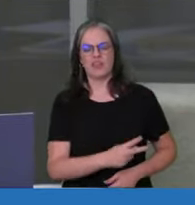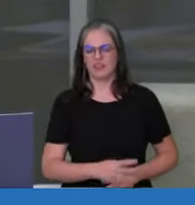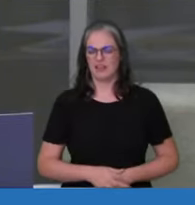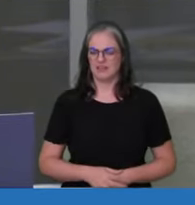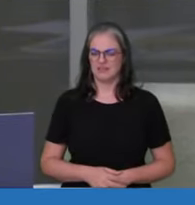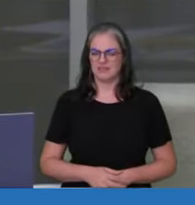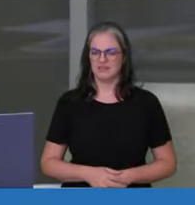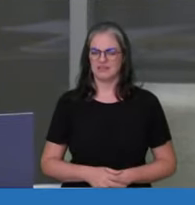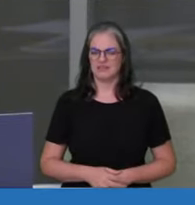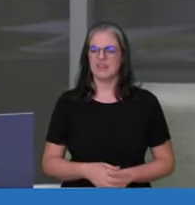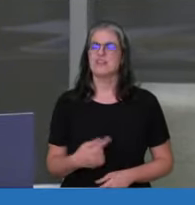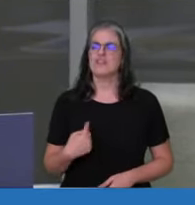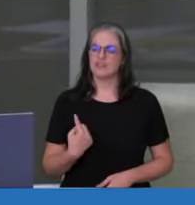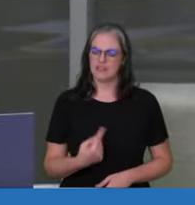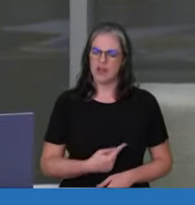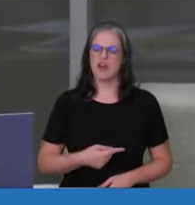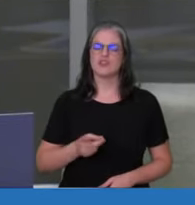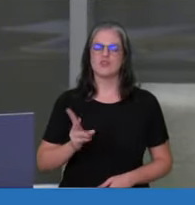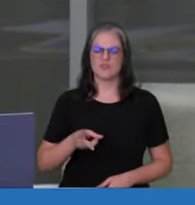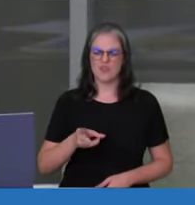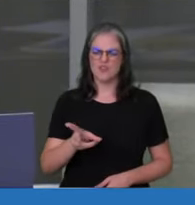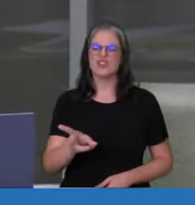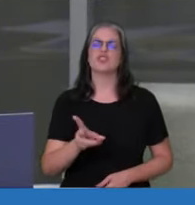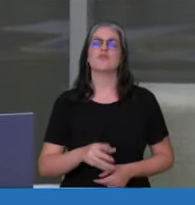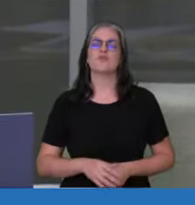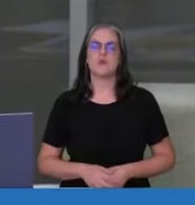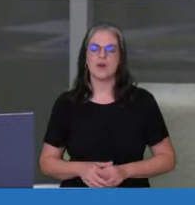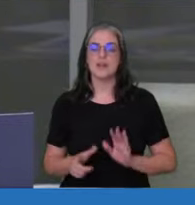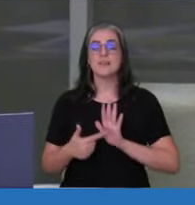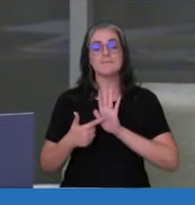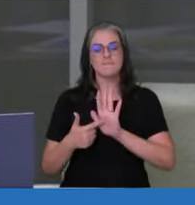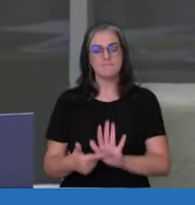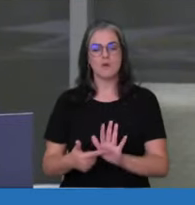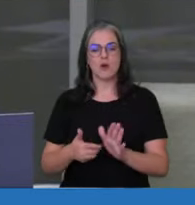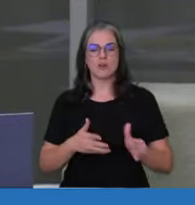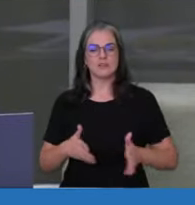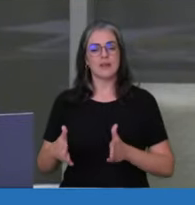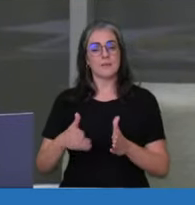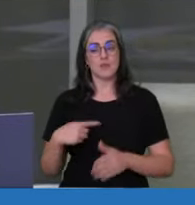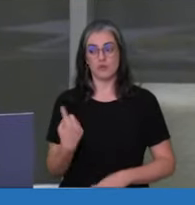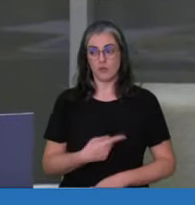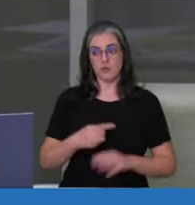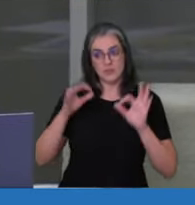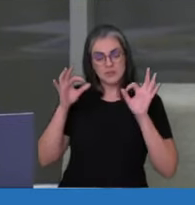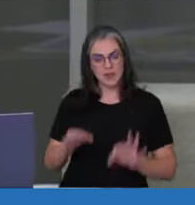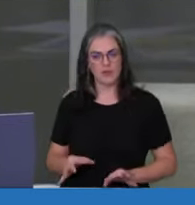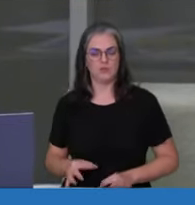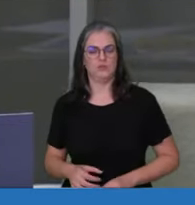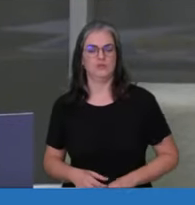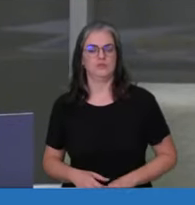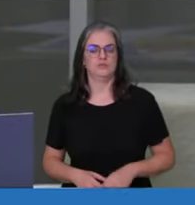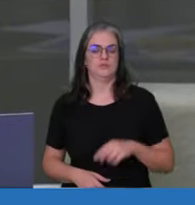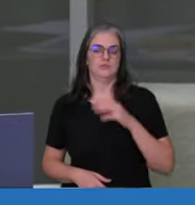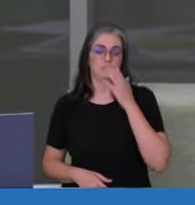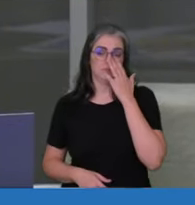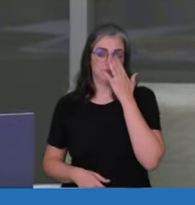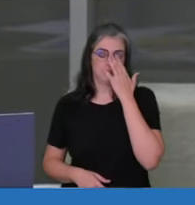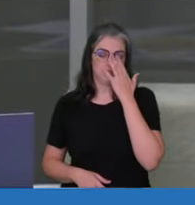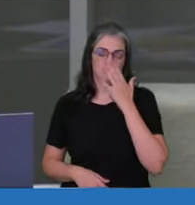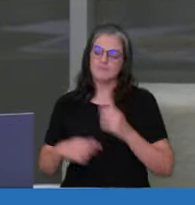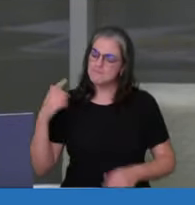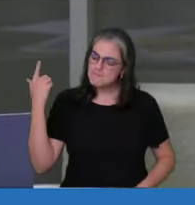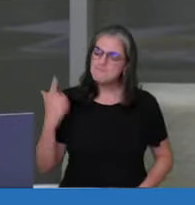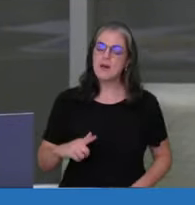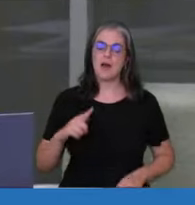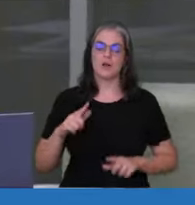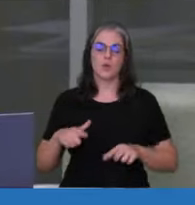de incomodar e de mostrar que nós estamos realmente no caminho certo é cada vez mais lutar